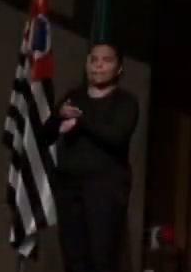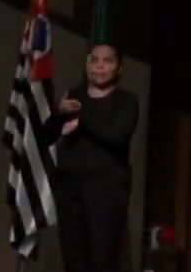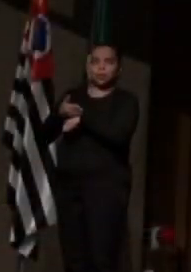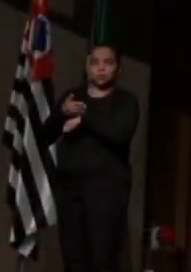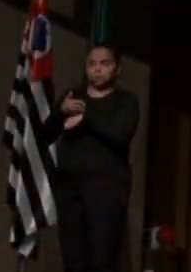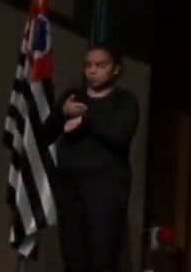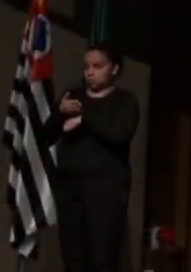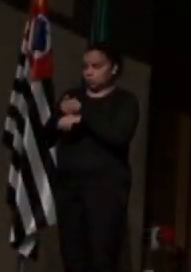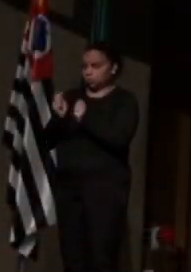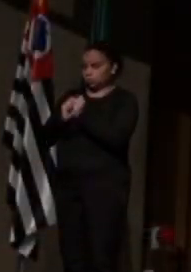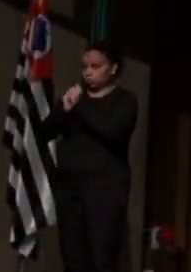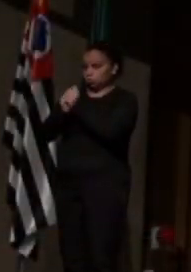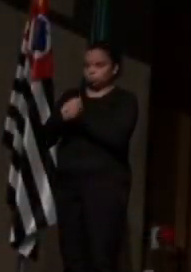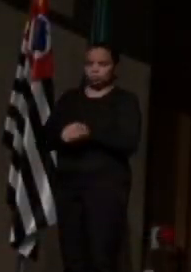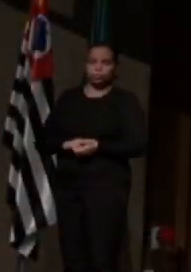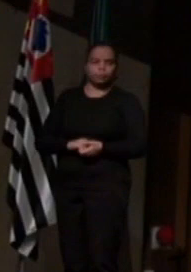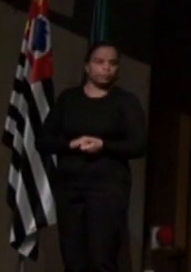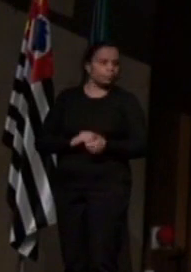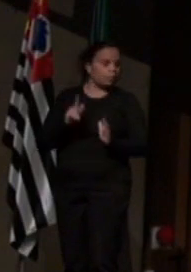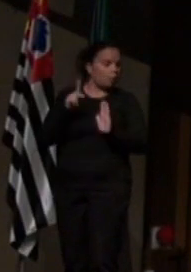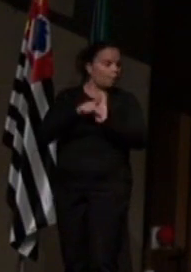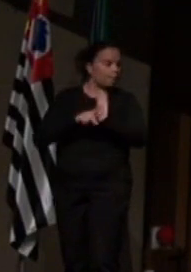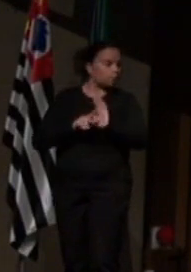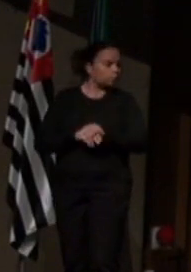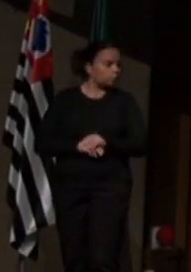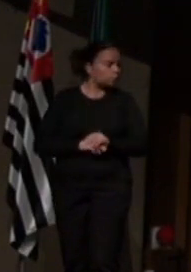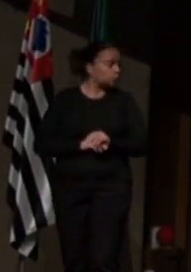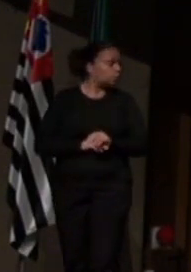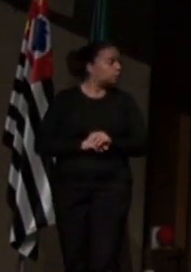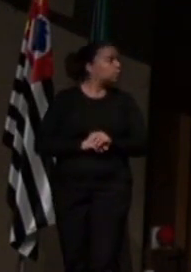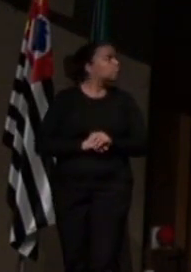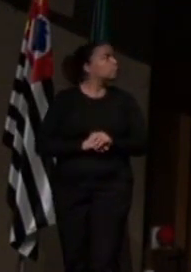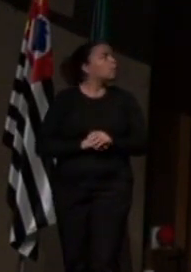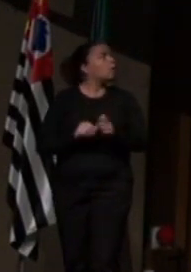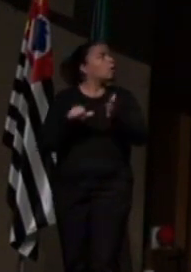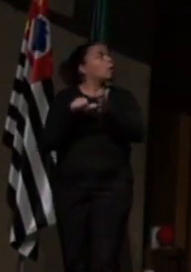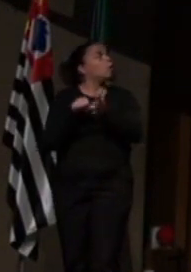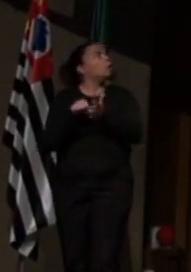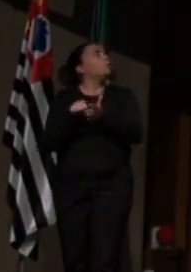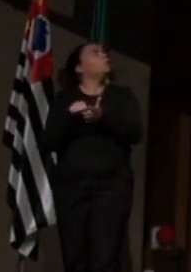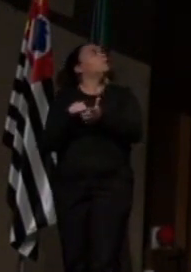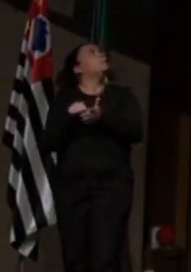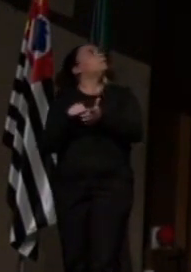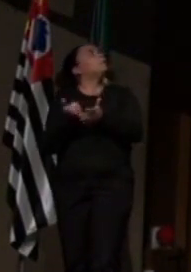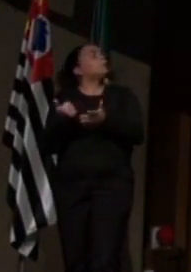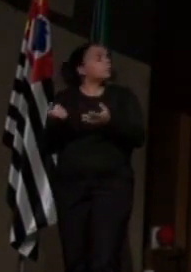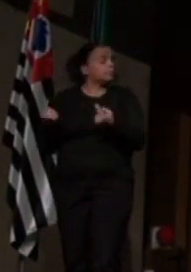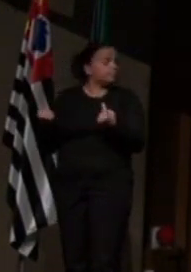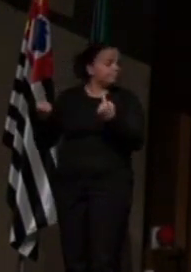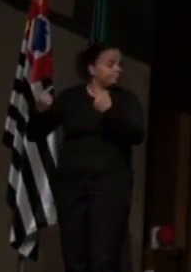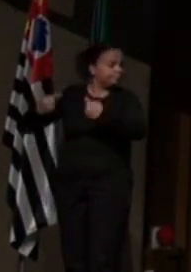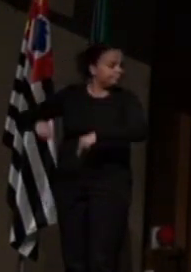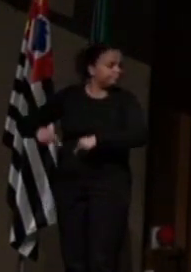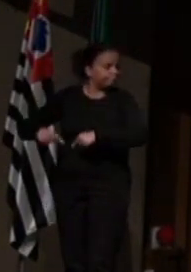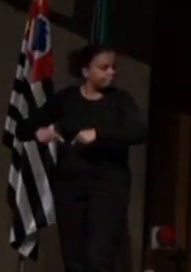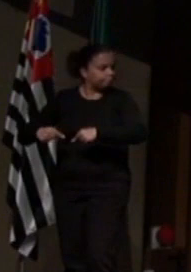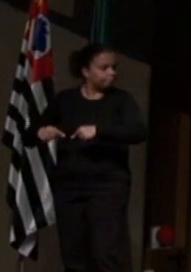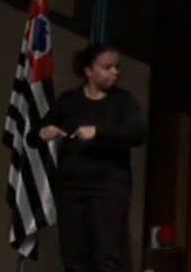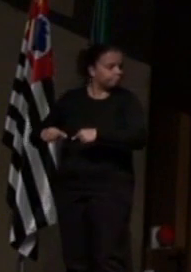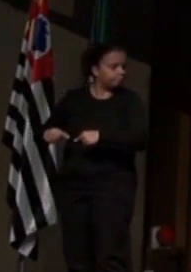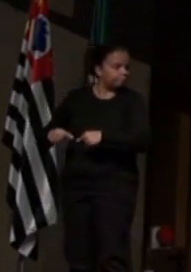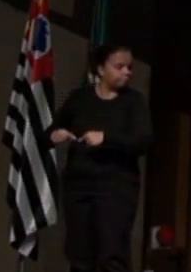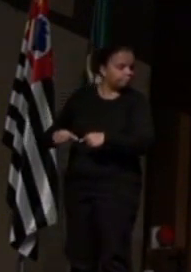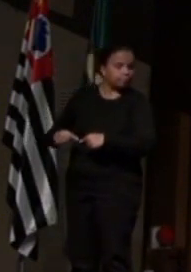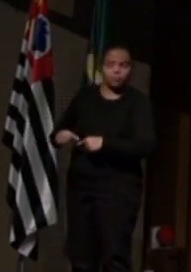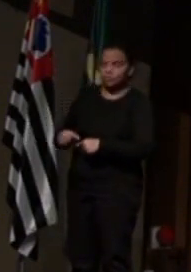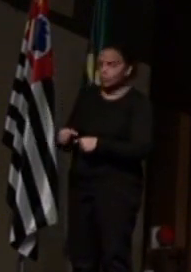participar desse projeto. O primeiro desafio é abrir agora